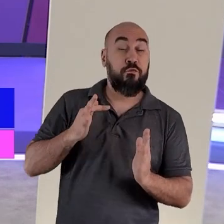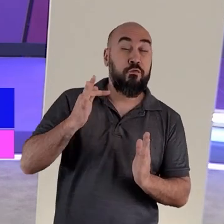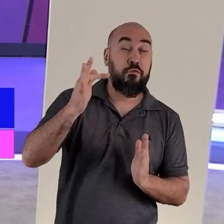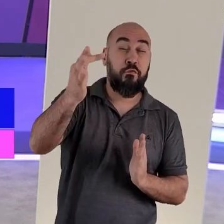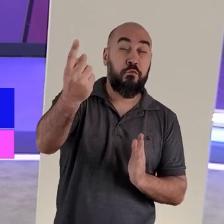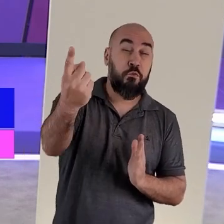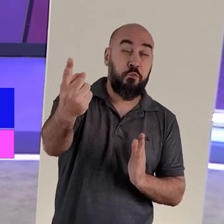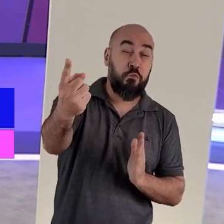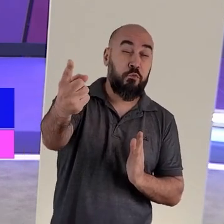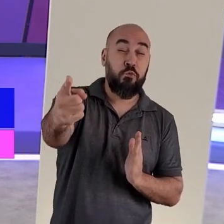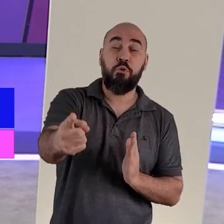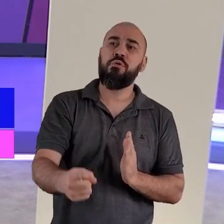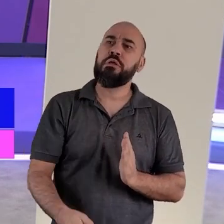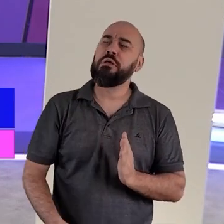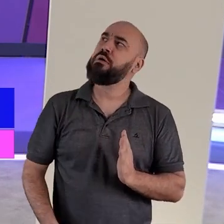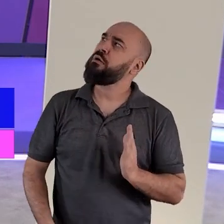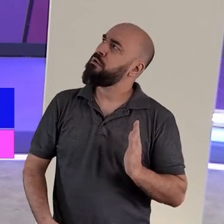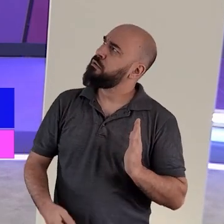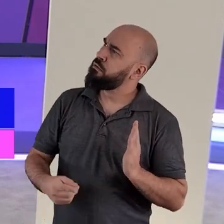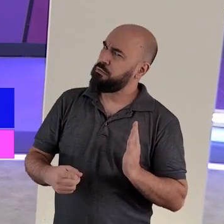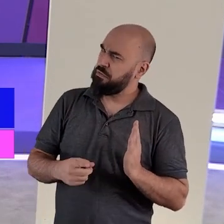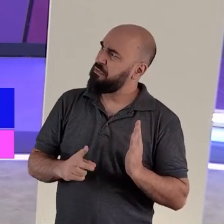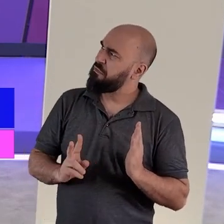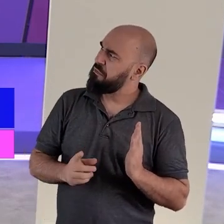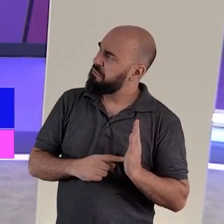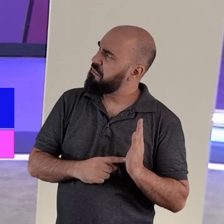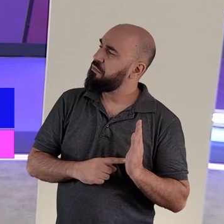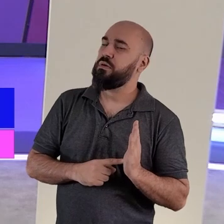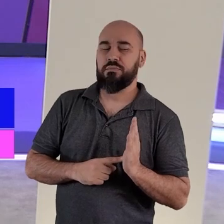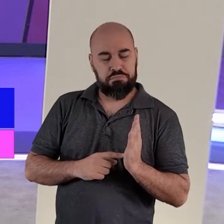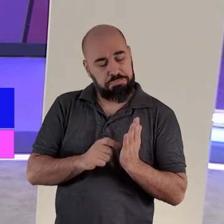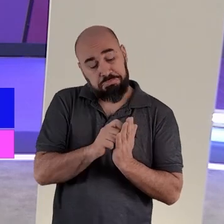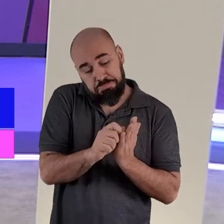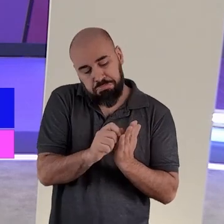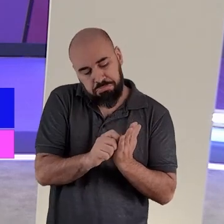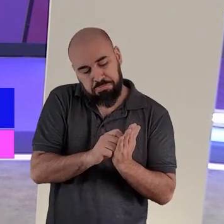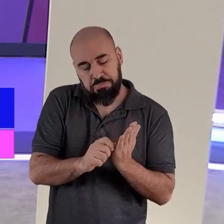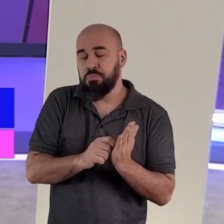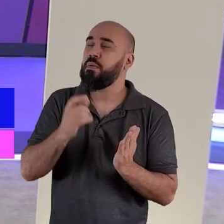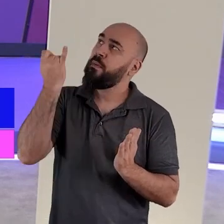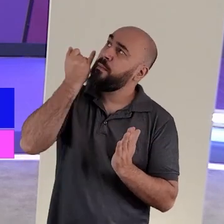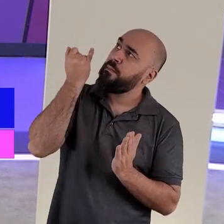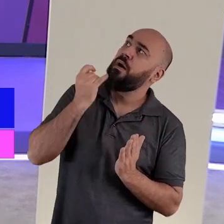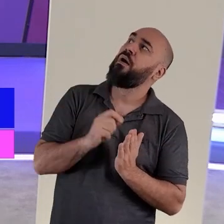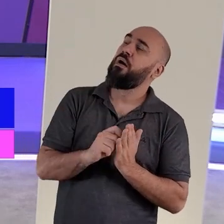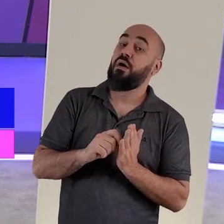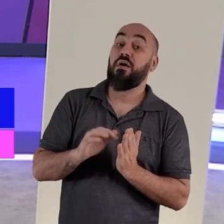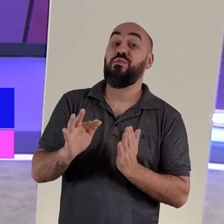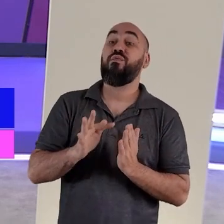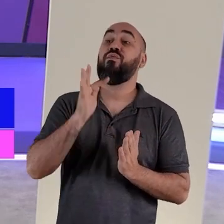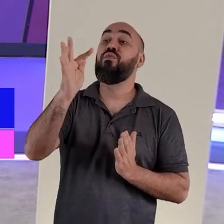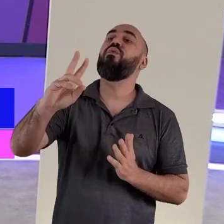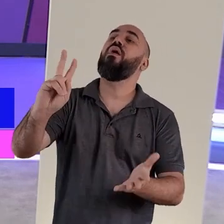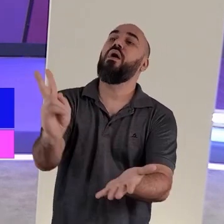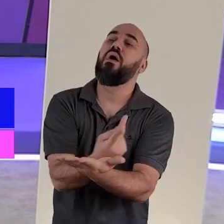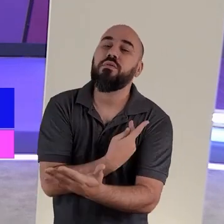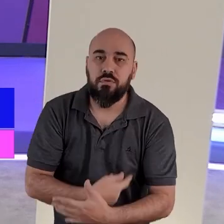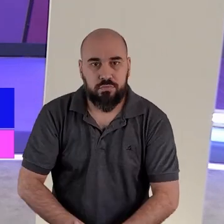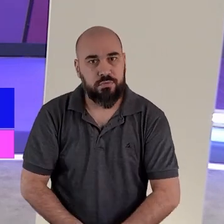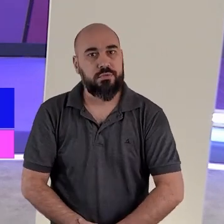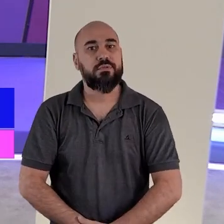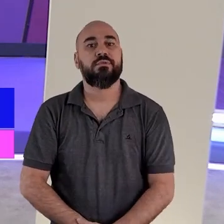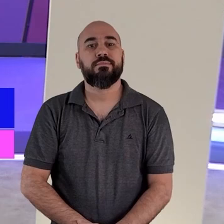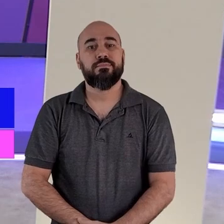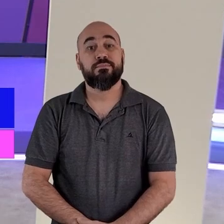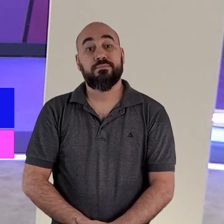todas as coisas. Esses 3 anos e meio representam esse período do reino do terror, quando a semana foi mudada,